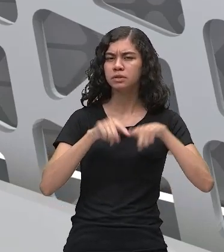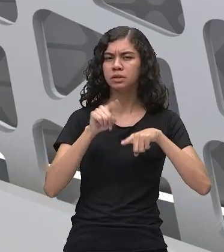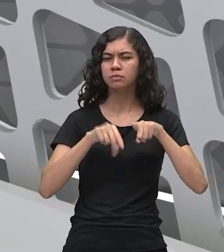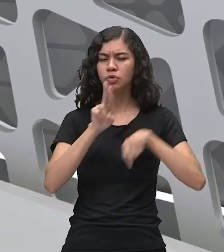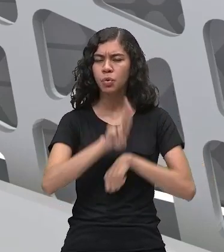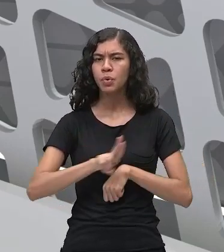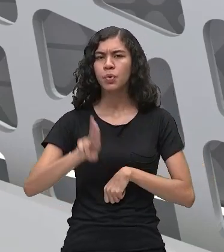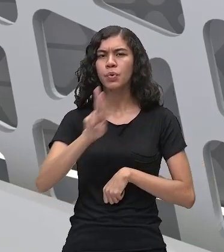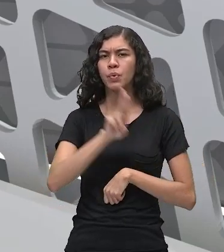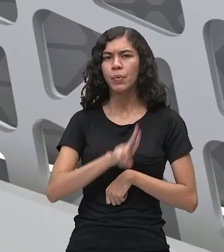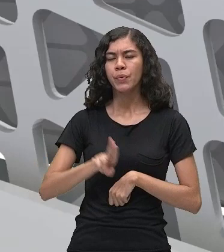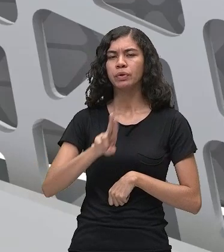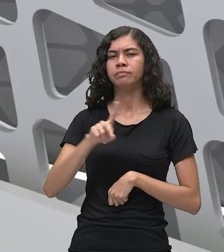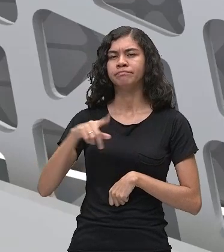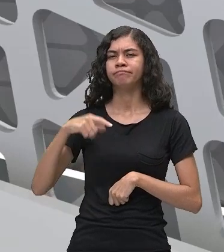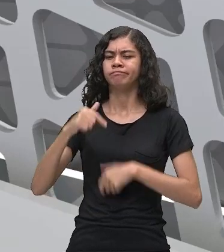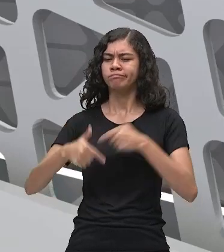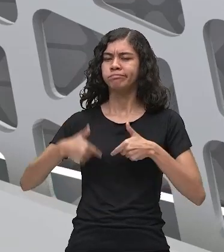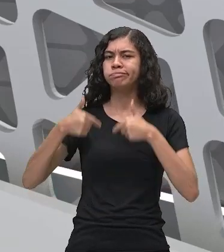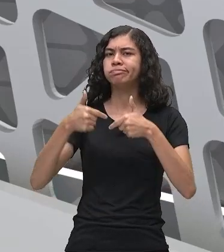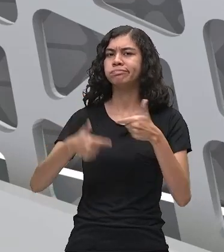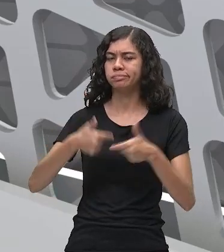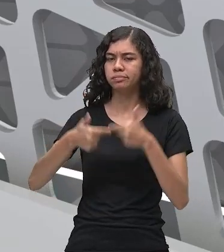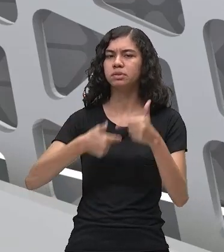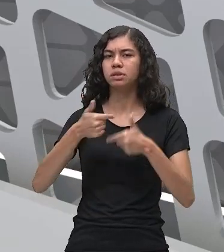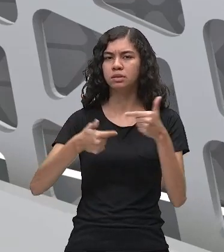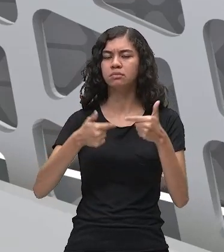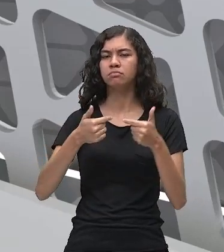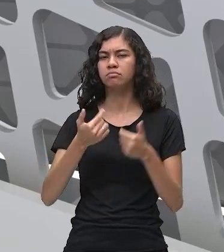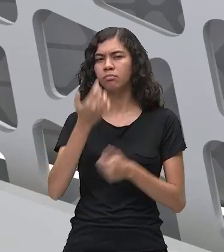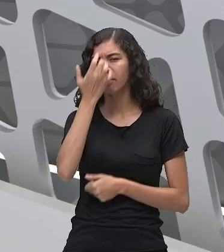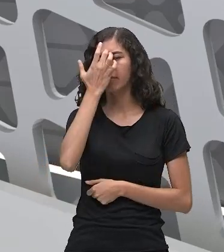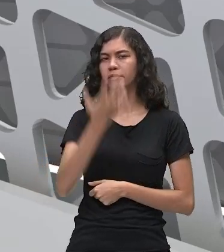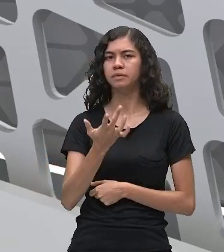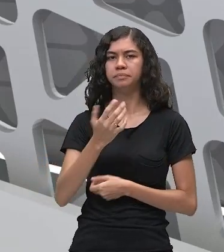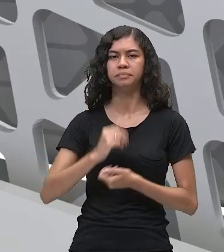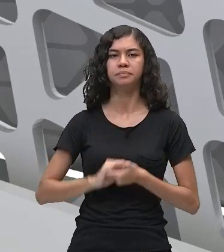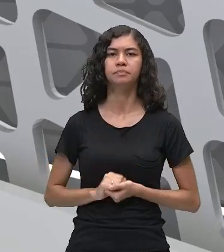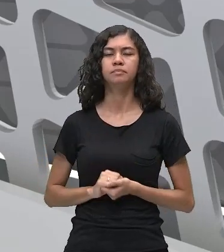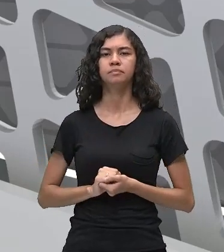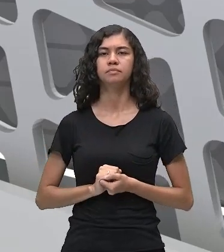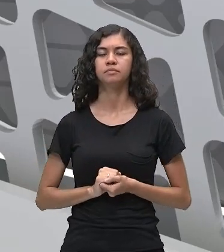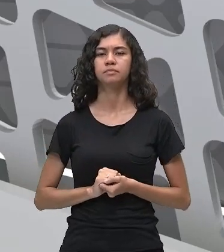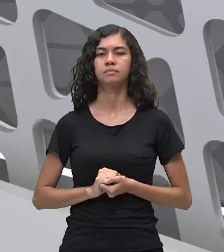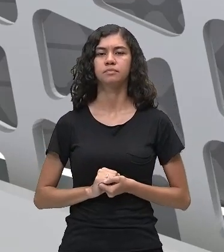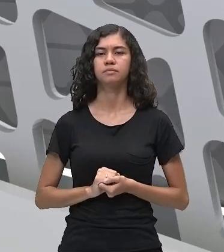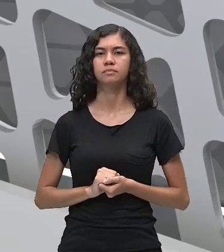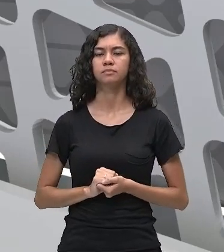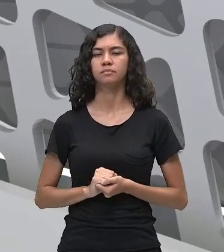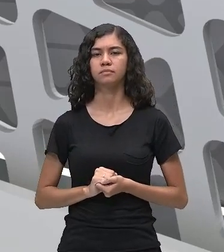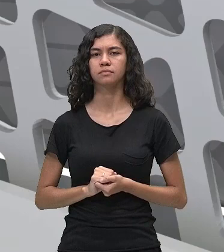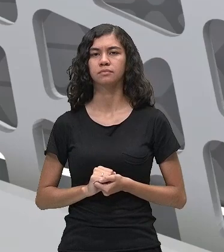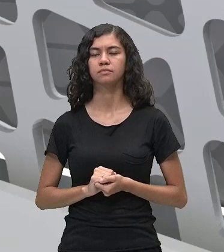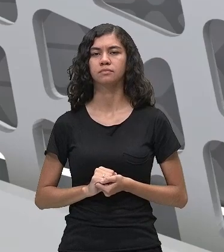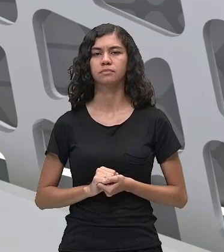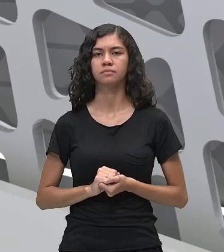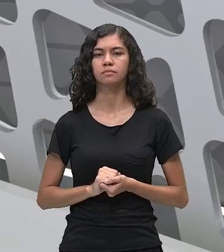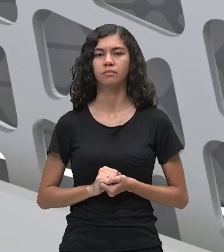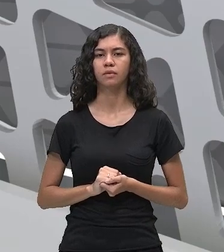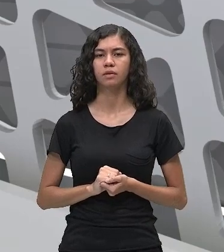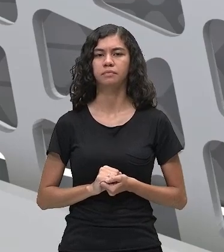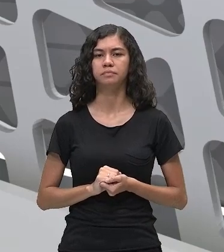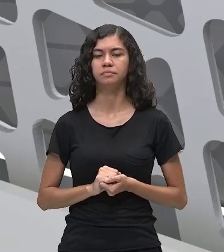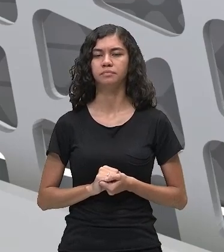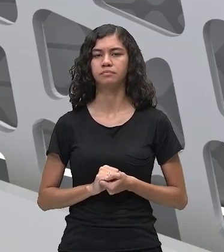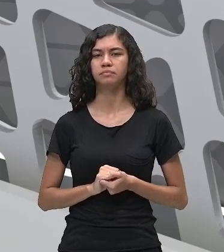o nosso trabalho vai ser mais fácil, tá? Então, o primeiro que a gente está vendo são as